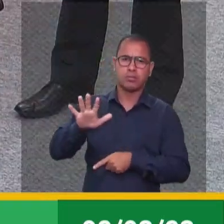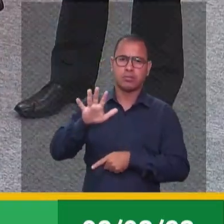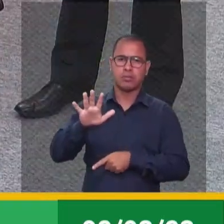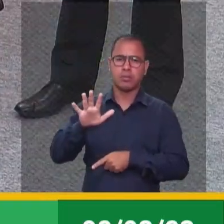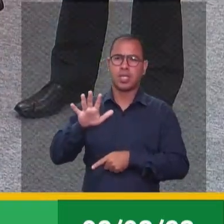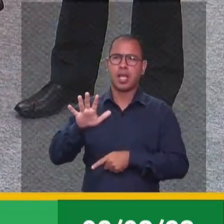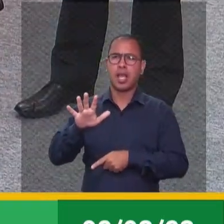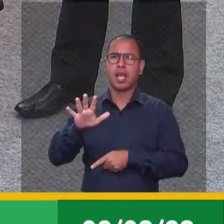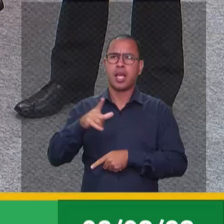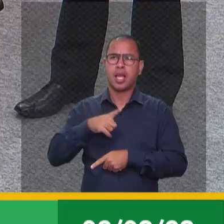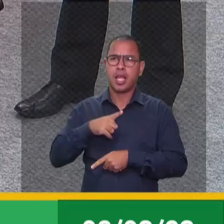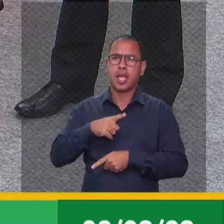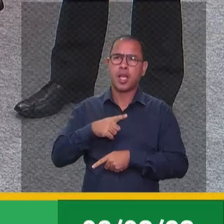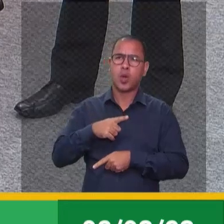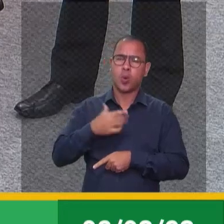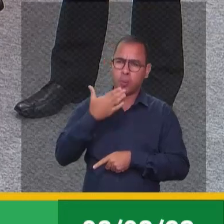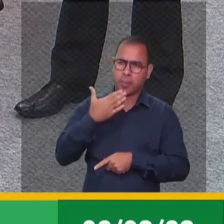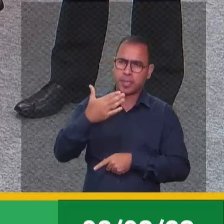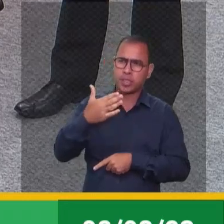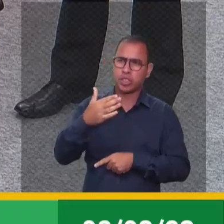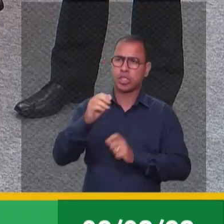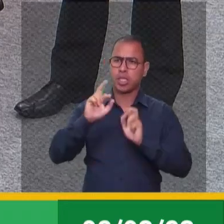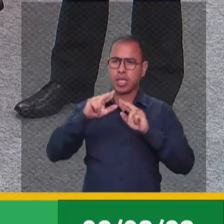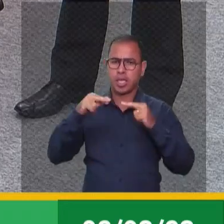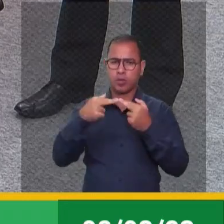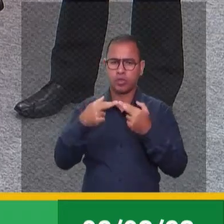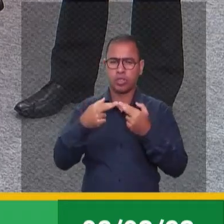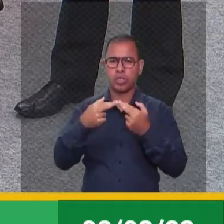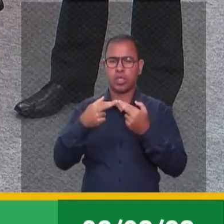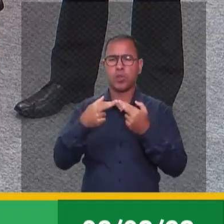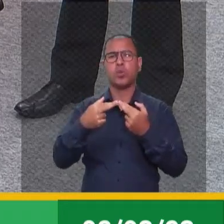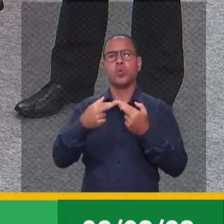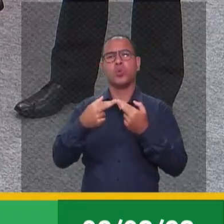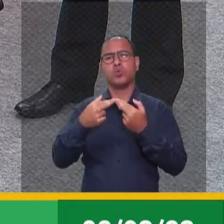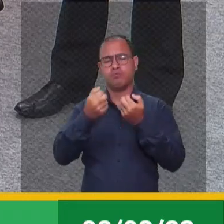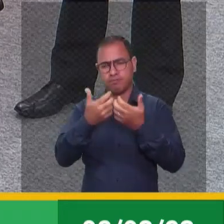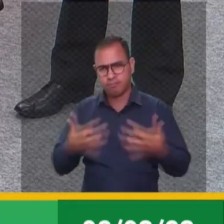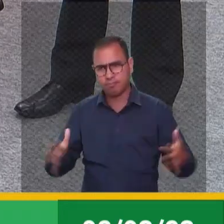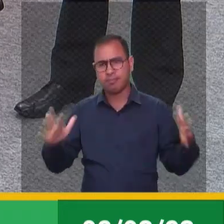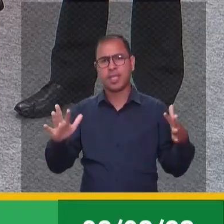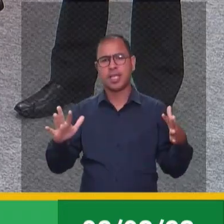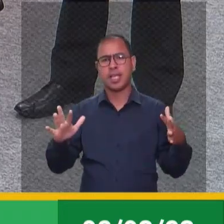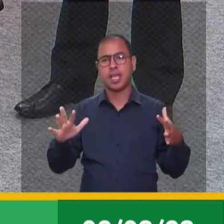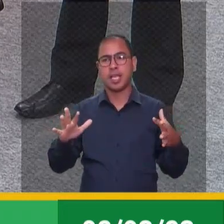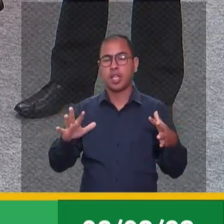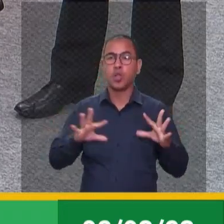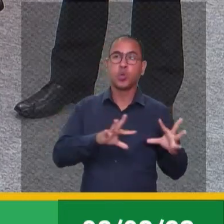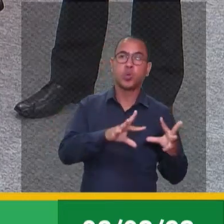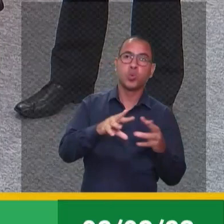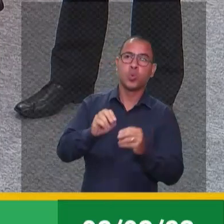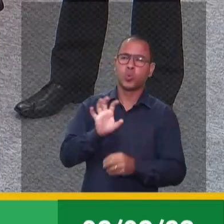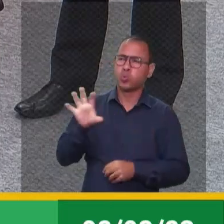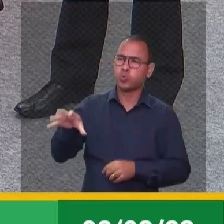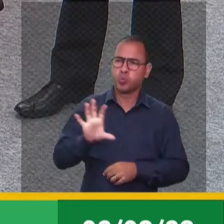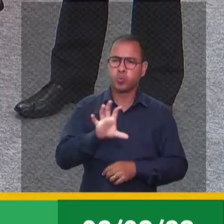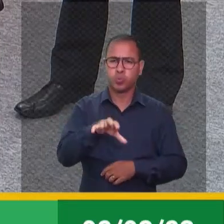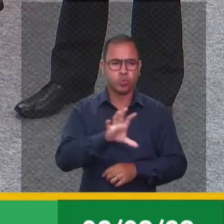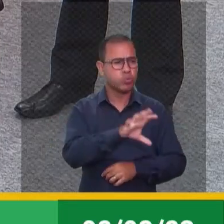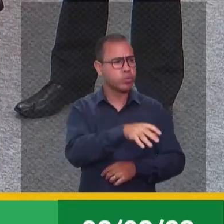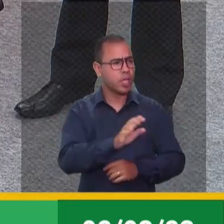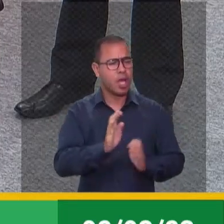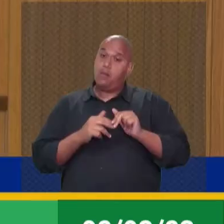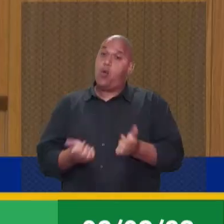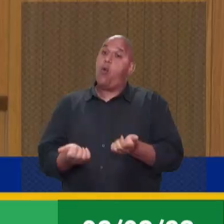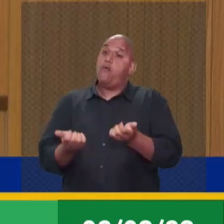Gugu Nader do agir fez um pedido para realização de uma sessão solene ao dia internacional da